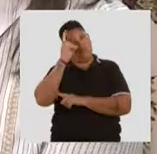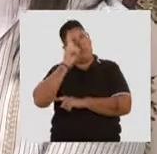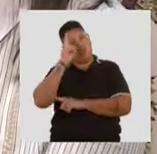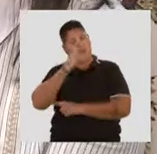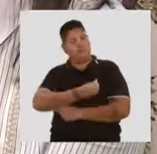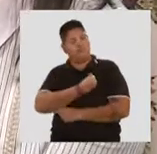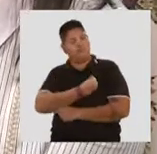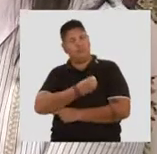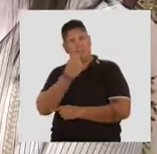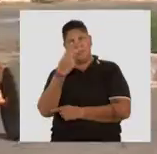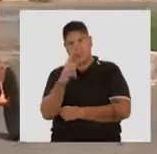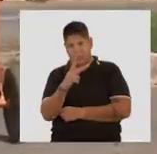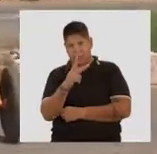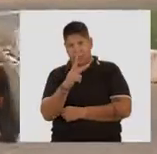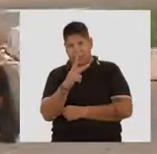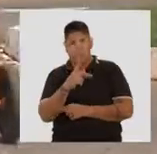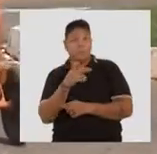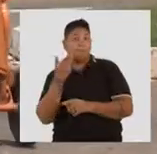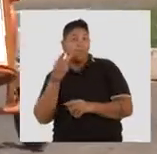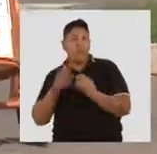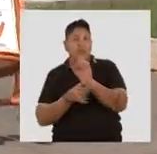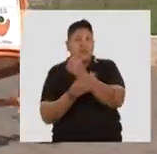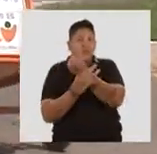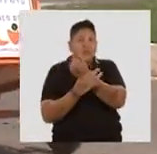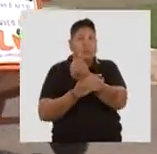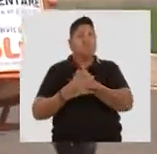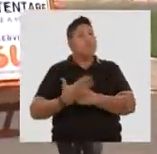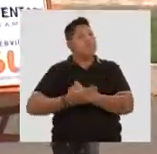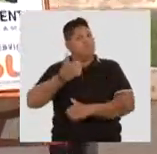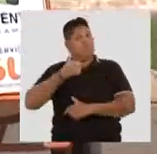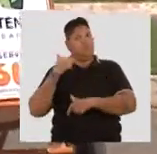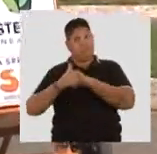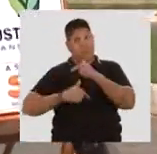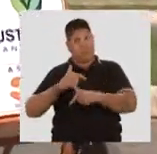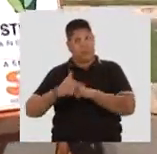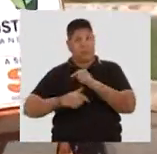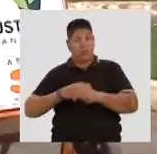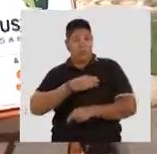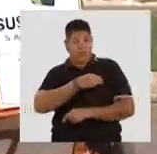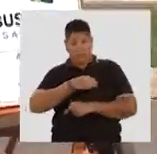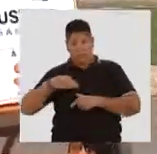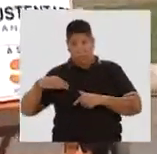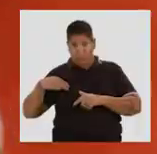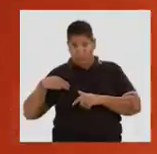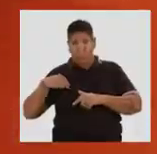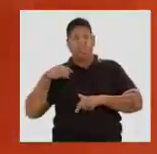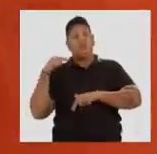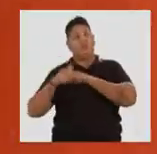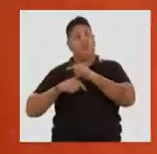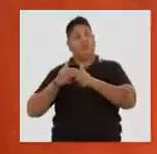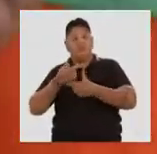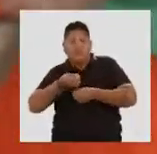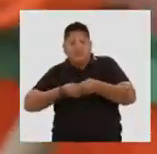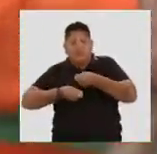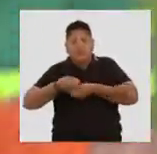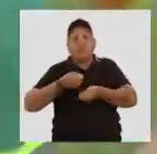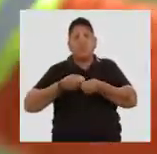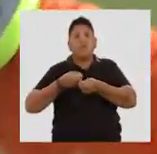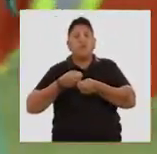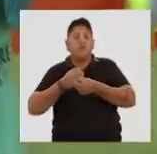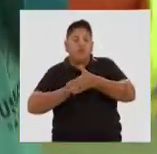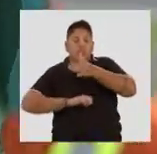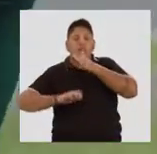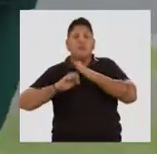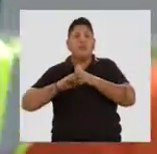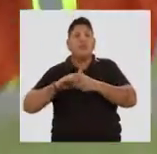sociedade lembra que ele existe. Para garantir melhores condições a esses trabalhadores, o MPT mediou uma negociação com